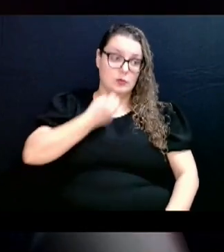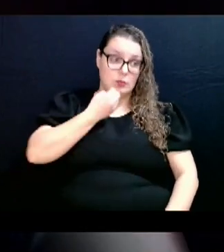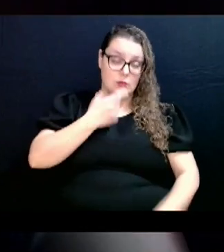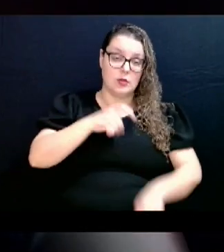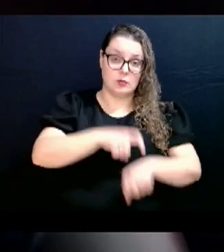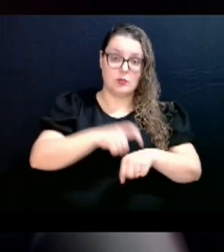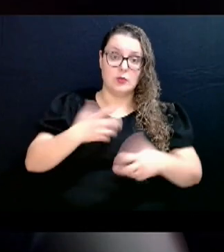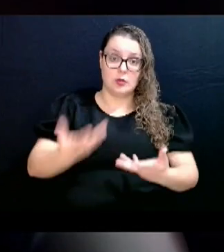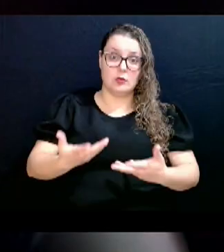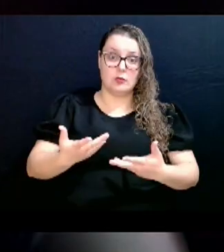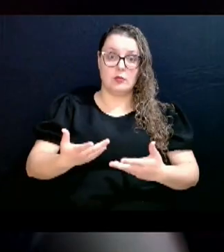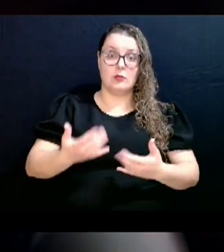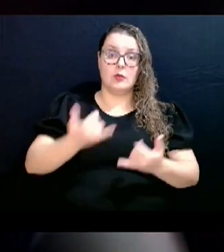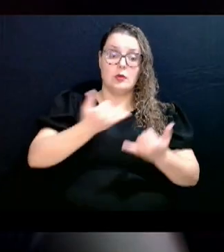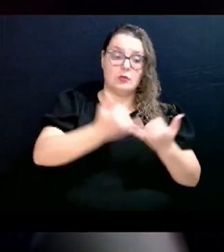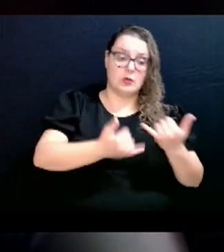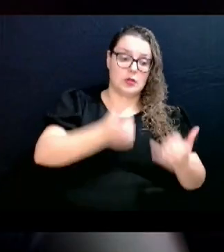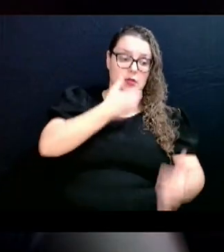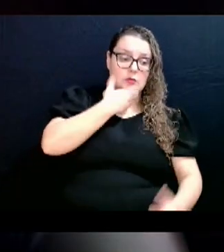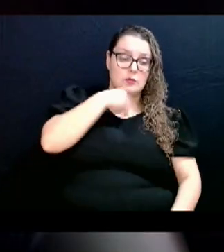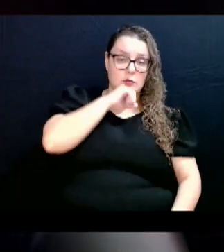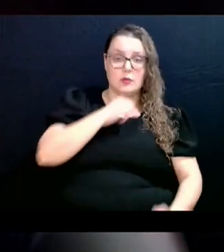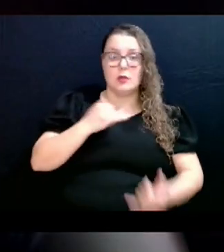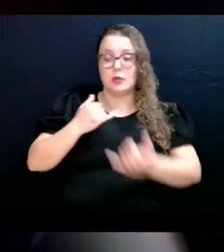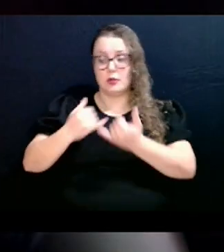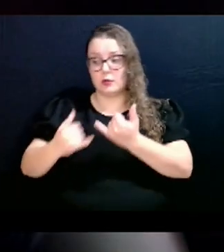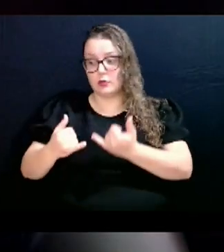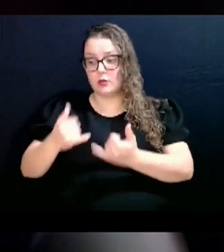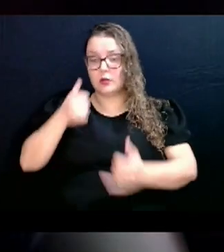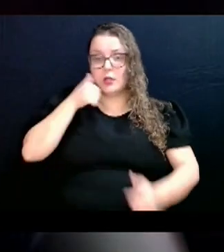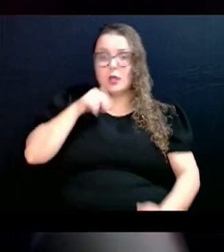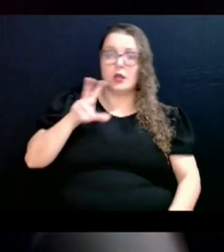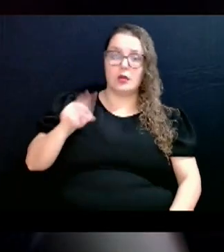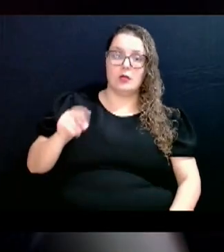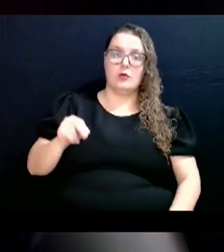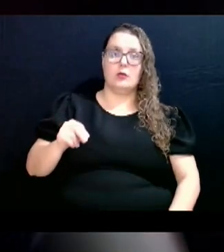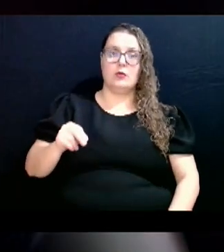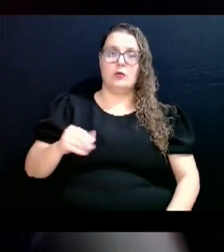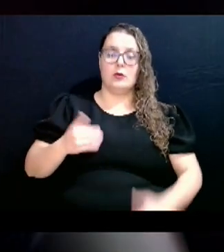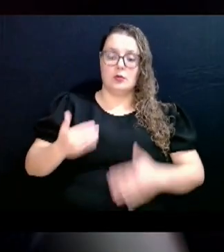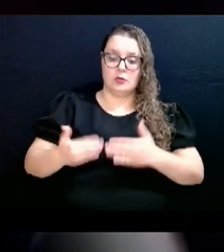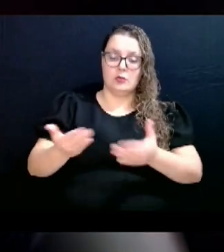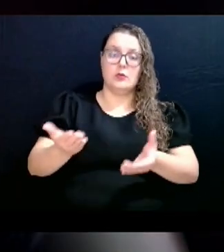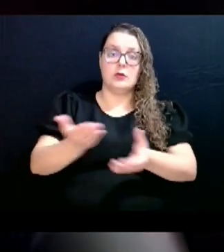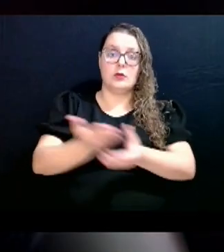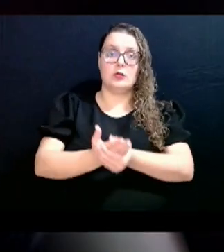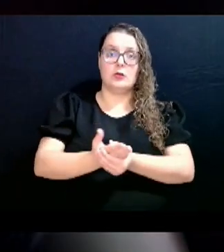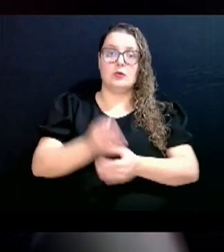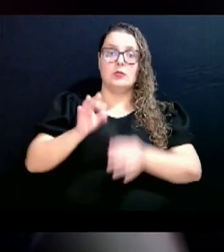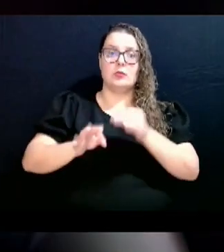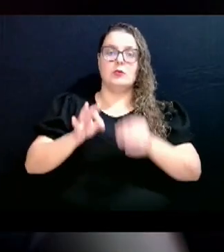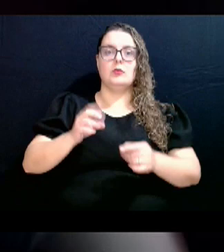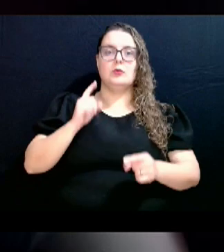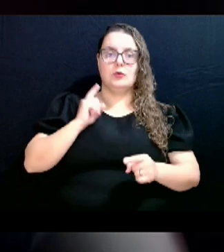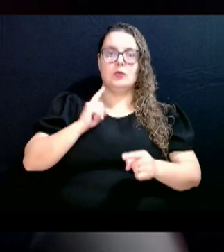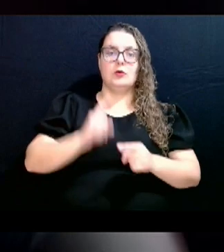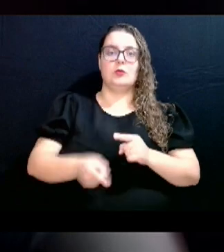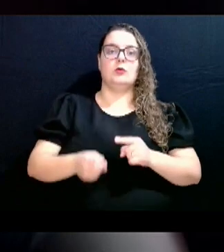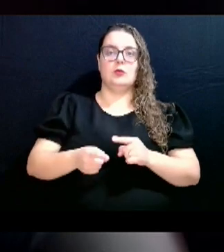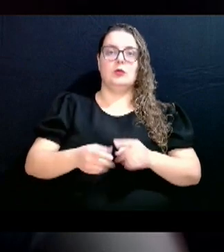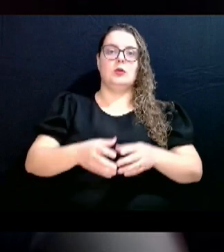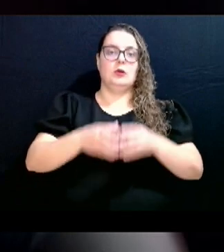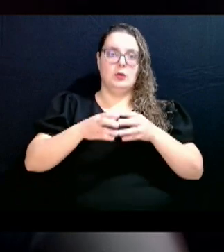parte com o pai e parte com a avó. No meio do processo, o juiz proibiu essa convivência com o